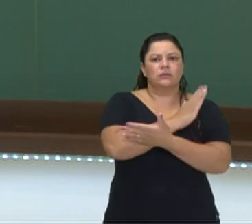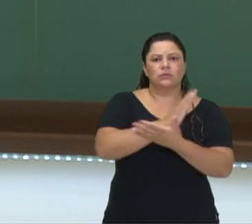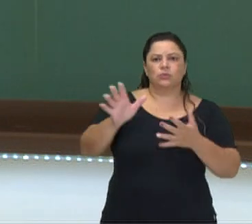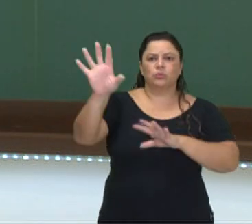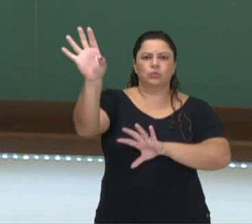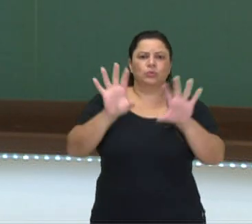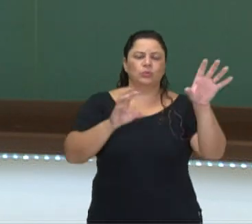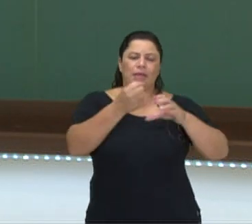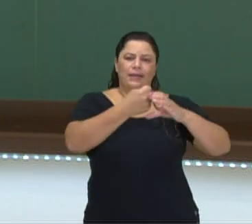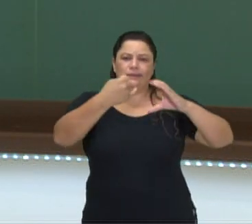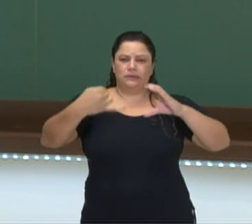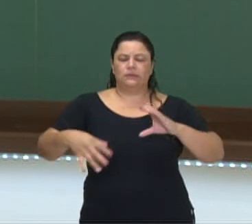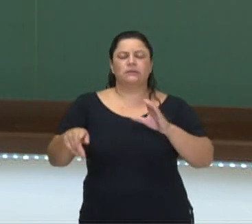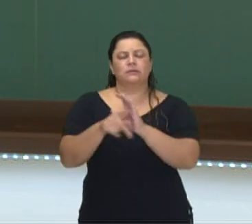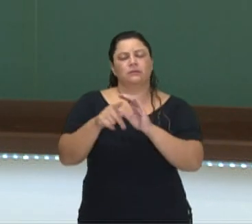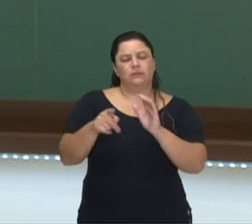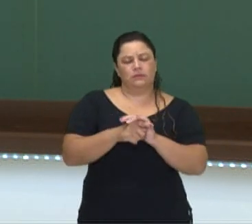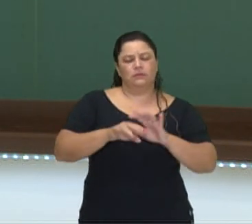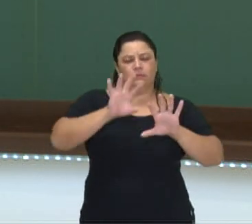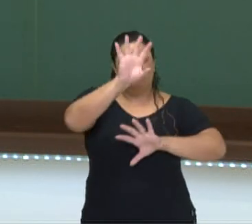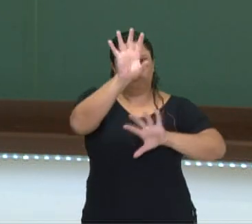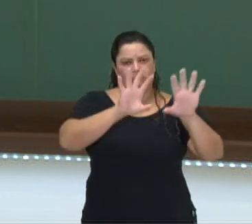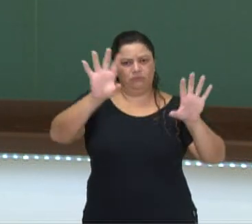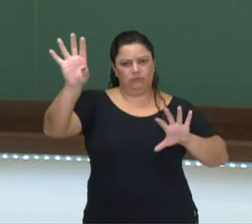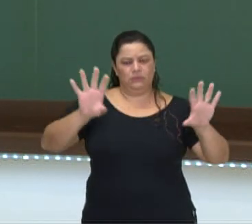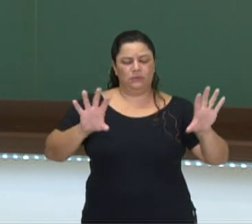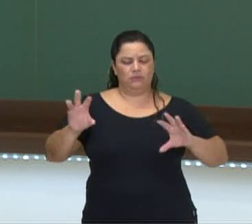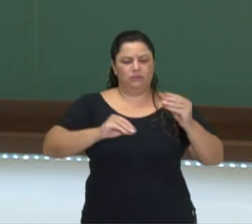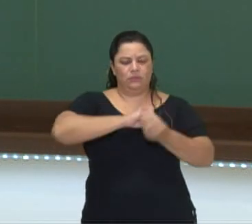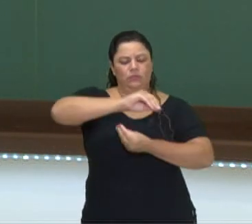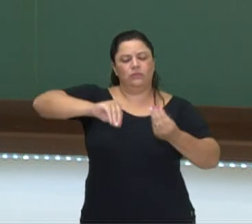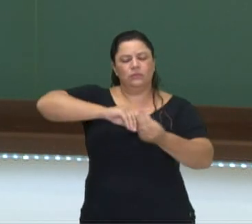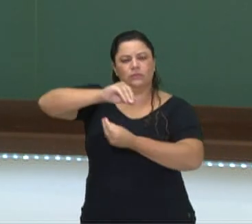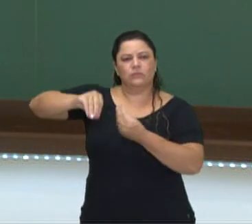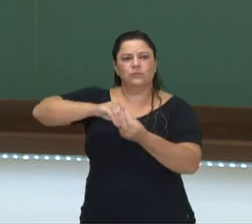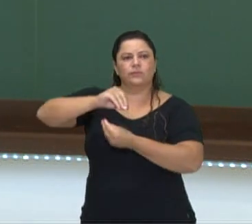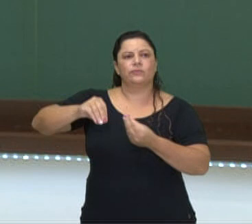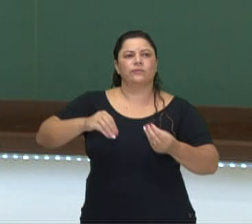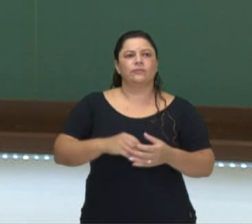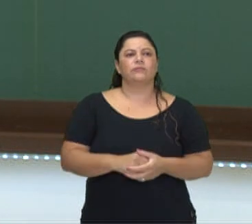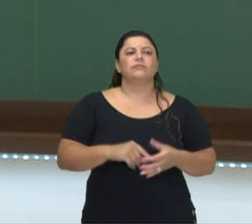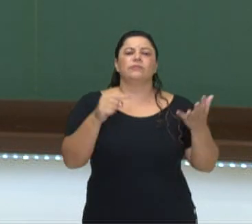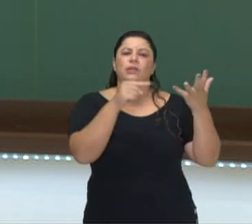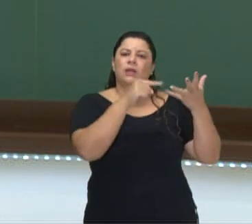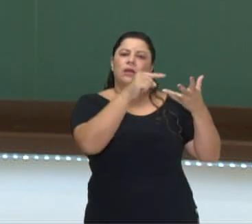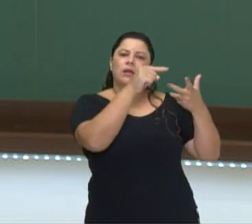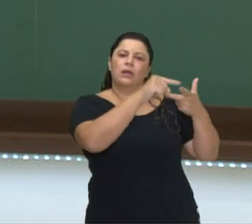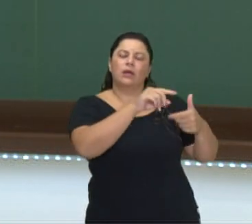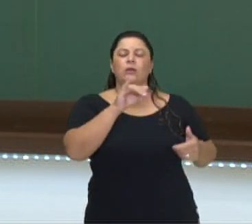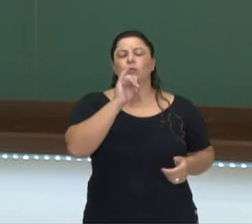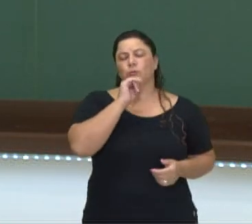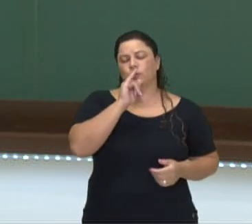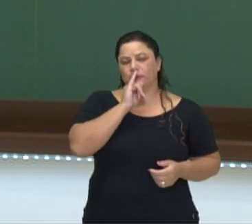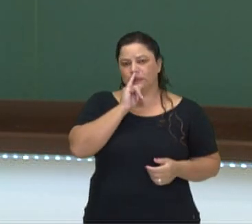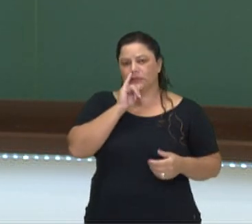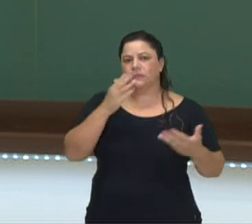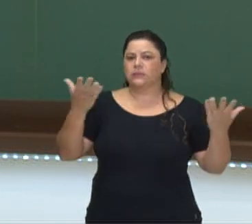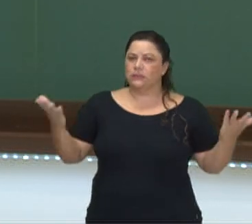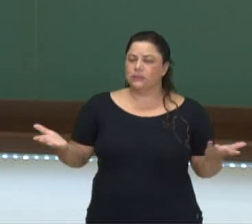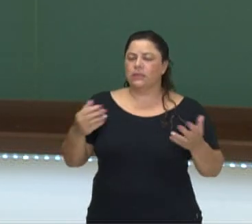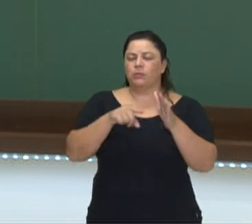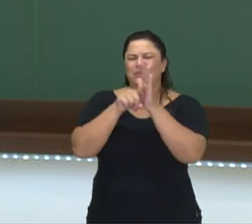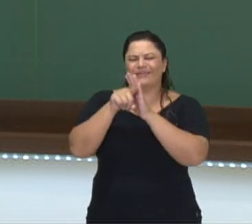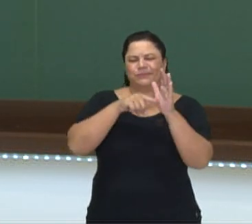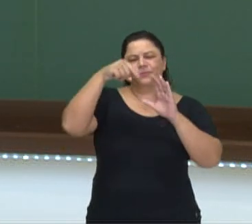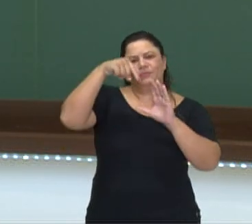as características também pelo território, a questão da miscigenação. Eu coloquei alguns exemplos, claro que se a gente for